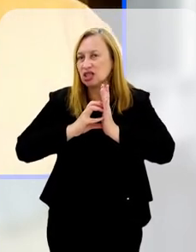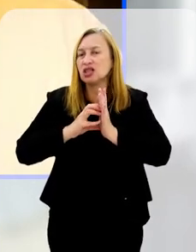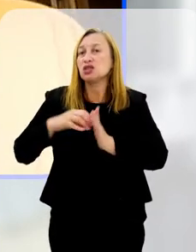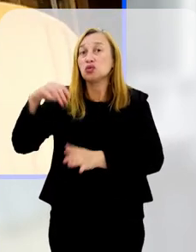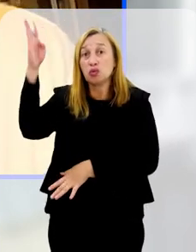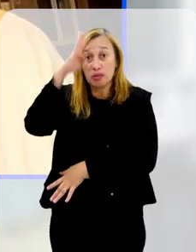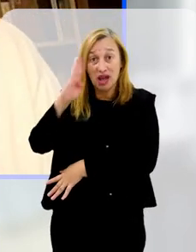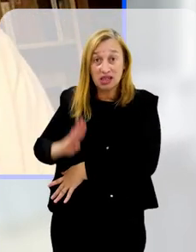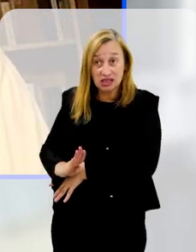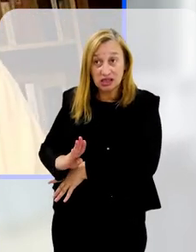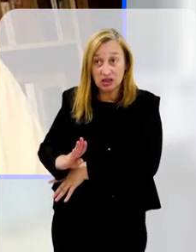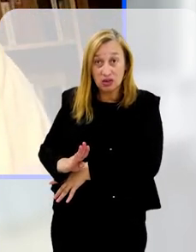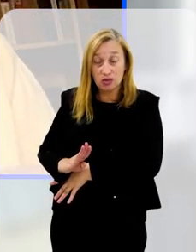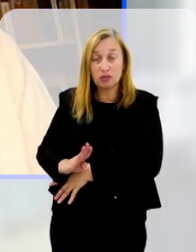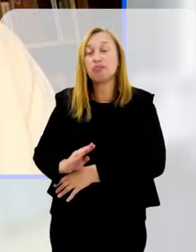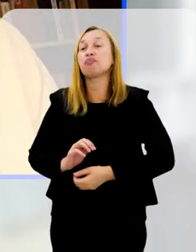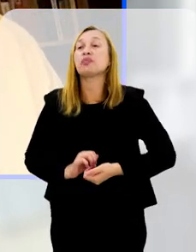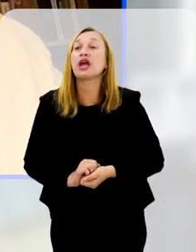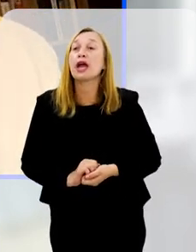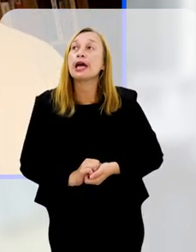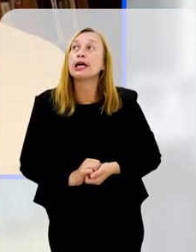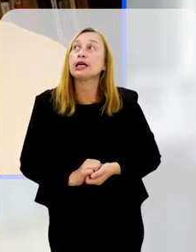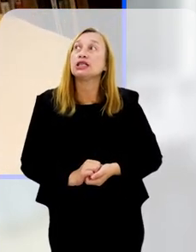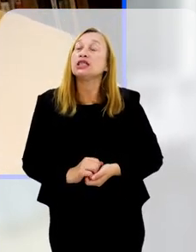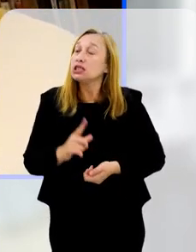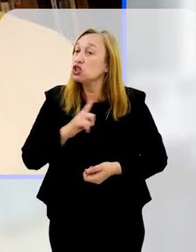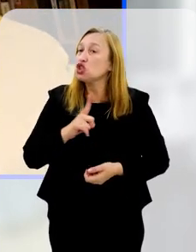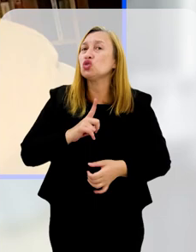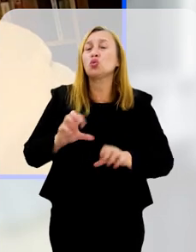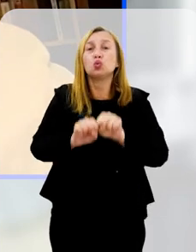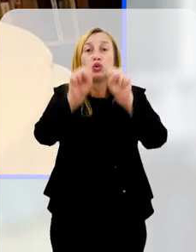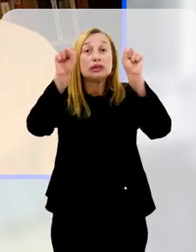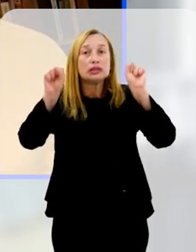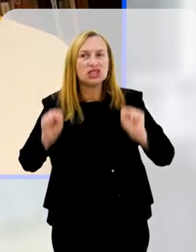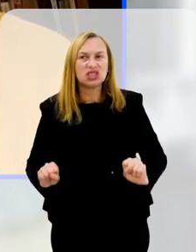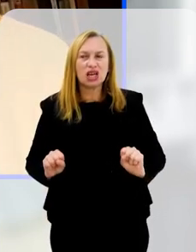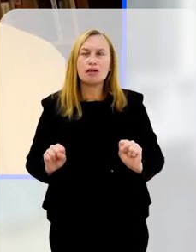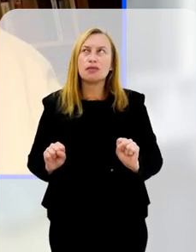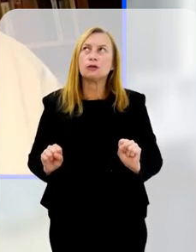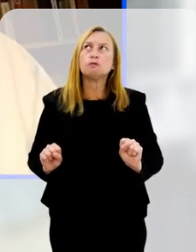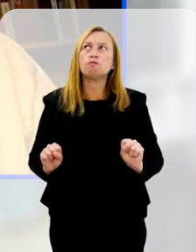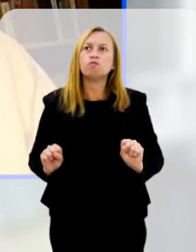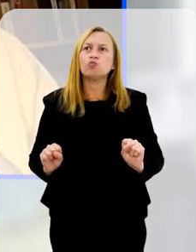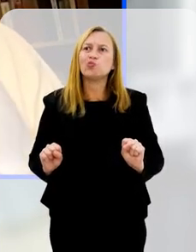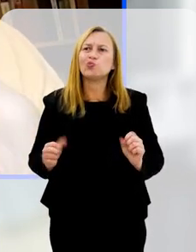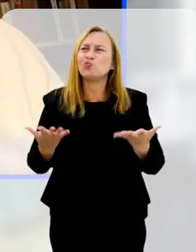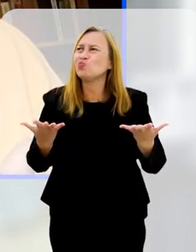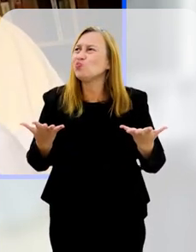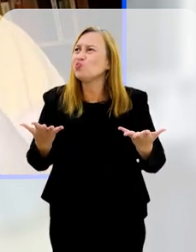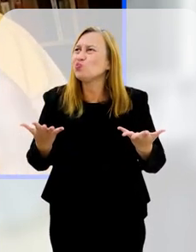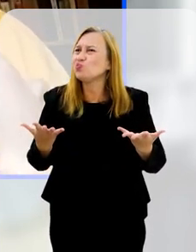entre os brasileiros e as brasileiras, e havia um sistema